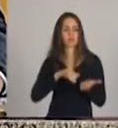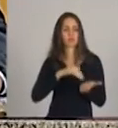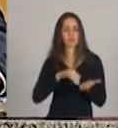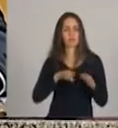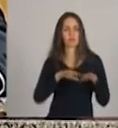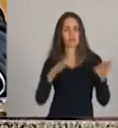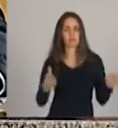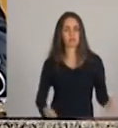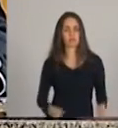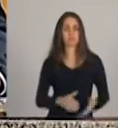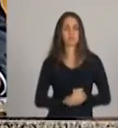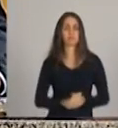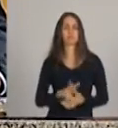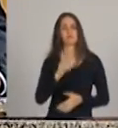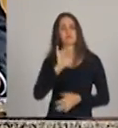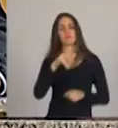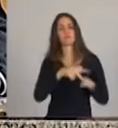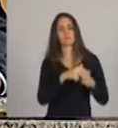Mesa.